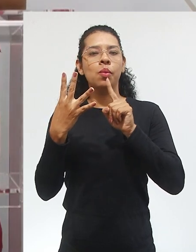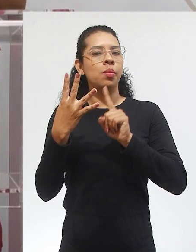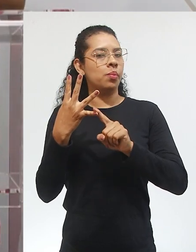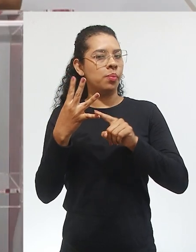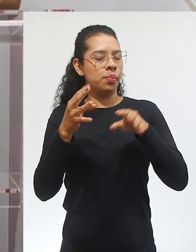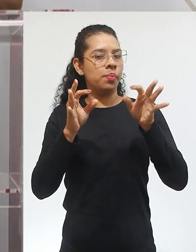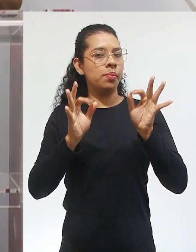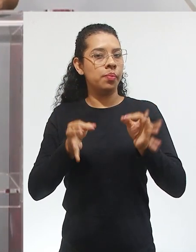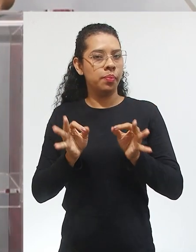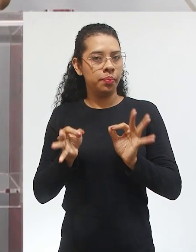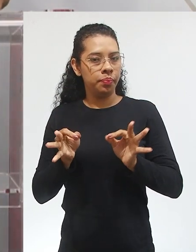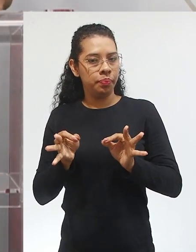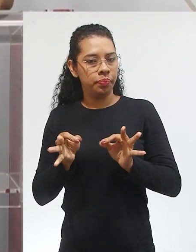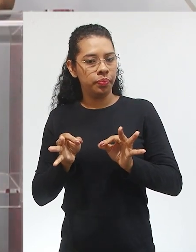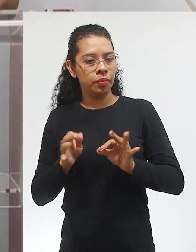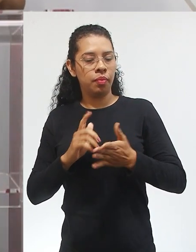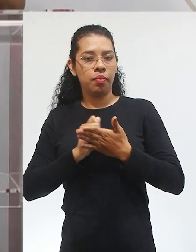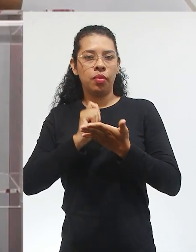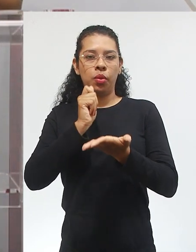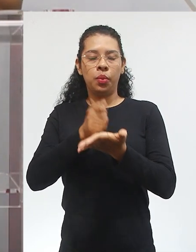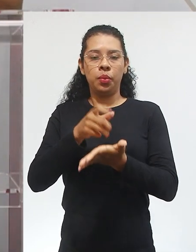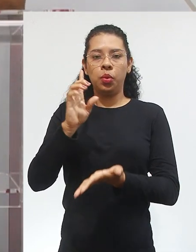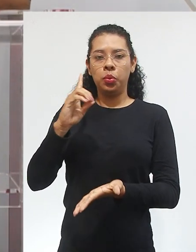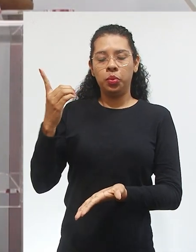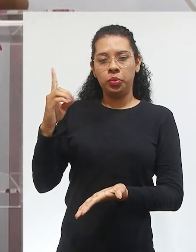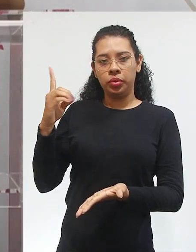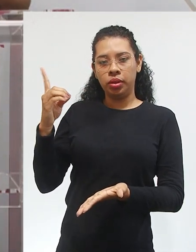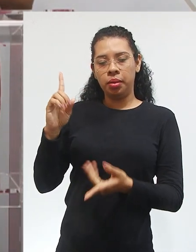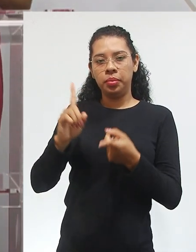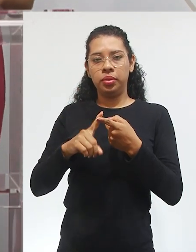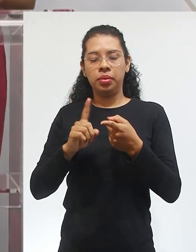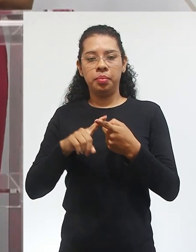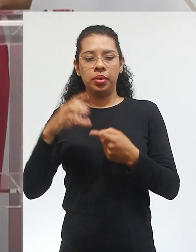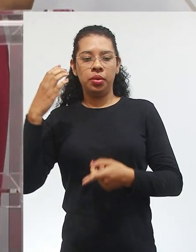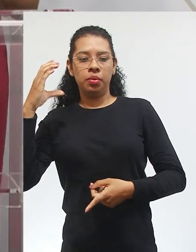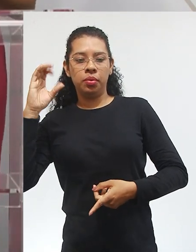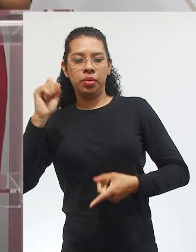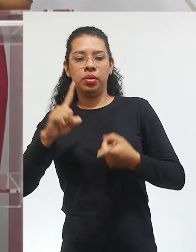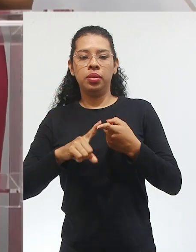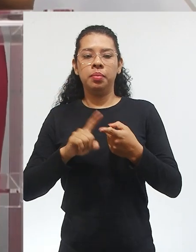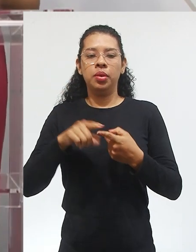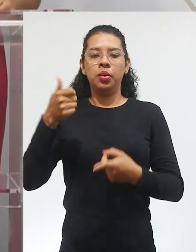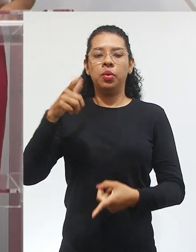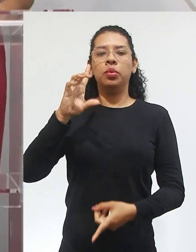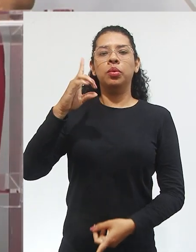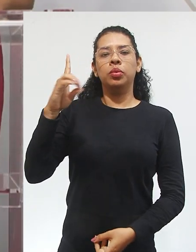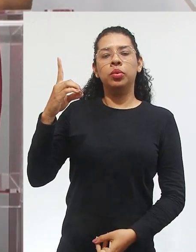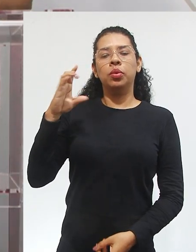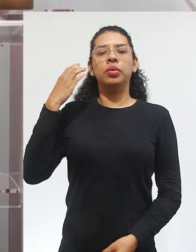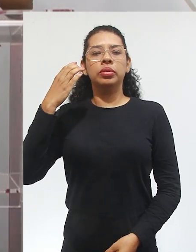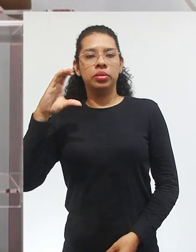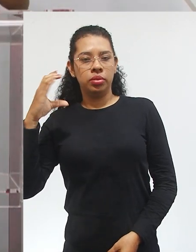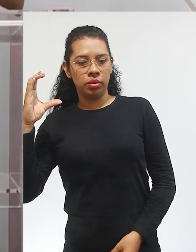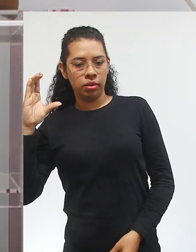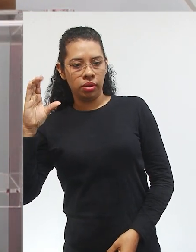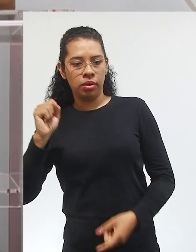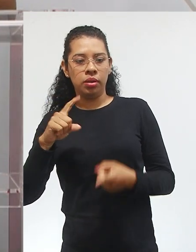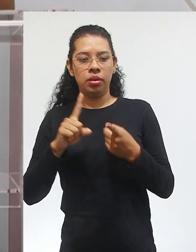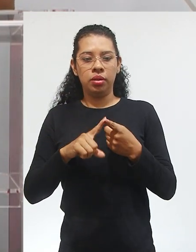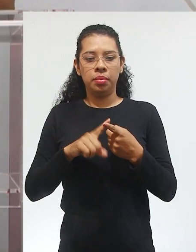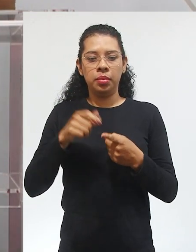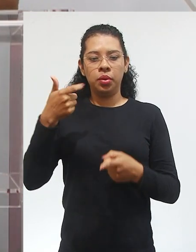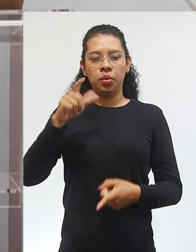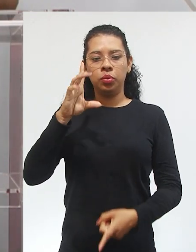lançamento. Uma que vai ser um débito e um crédito. Outra, um débito e 2 créditos. 2 débitos e